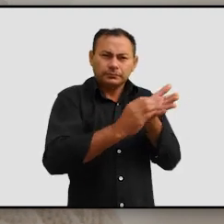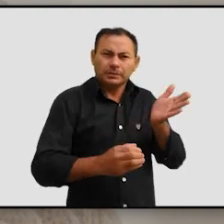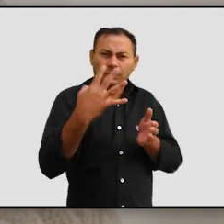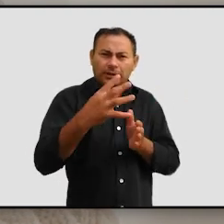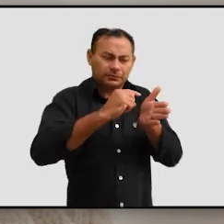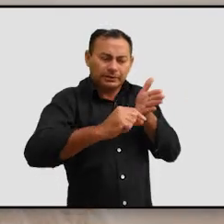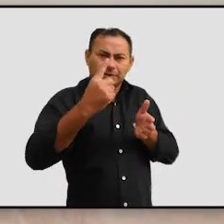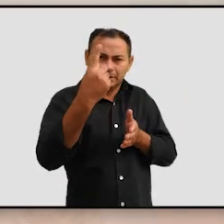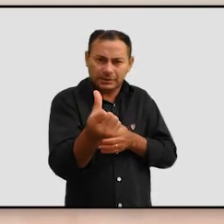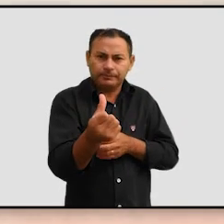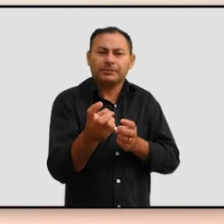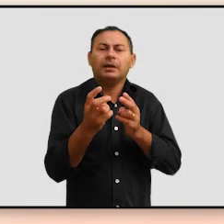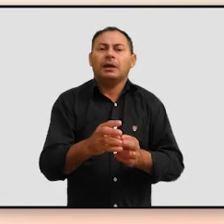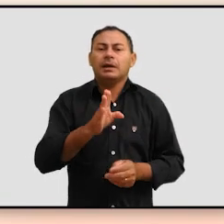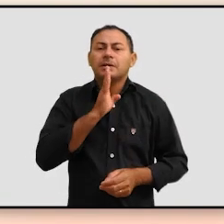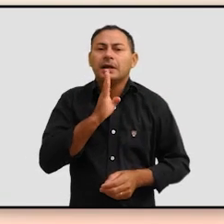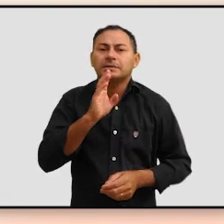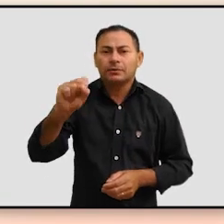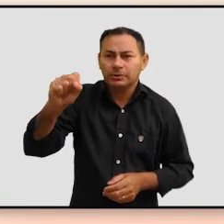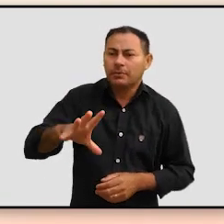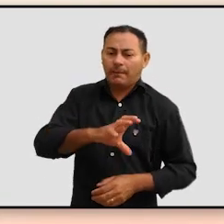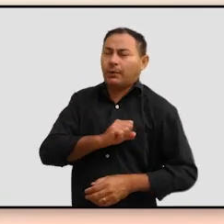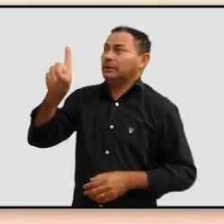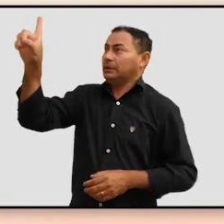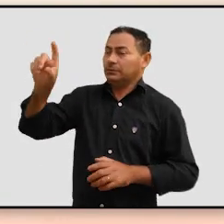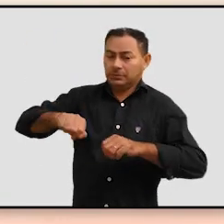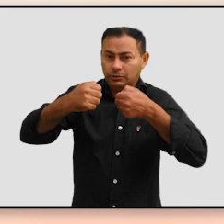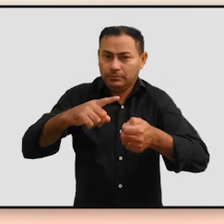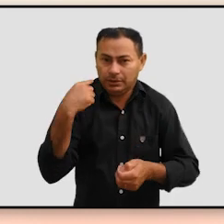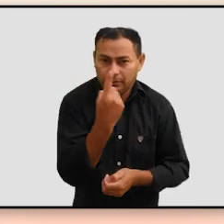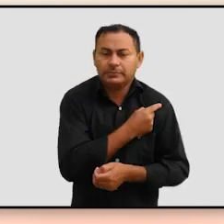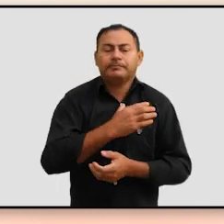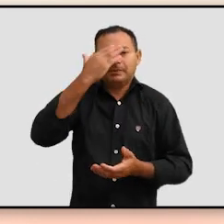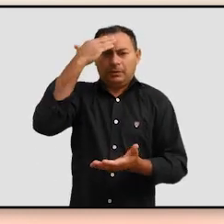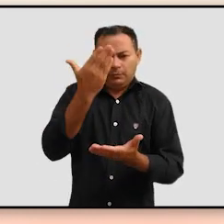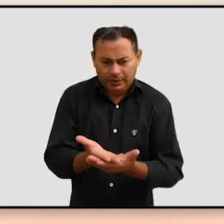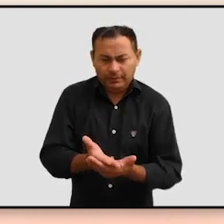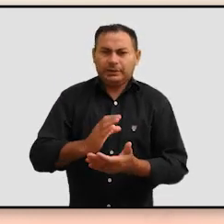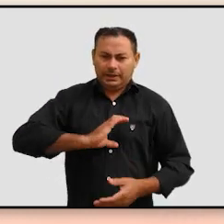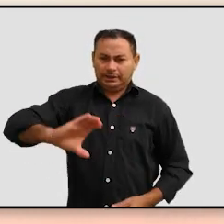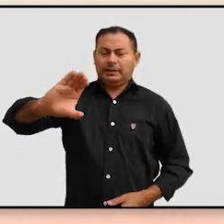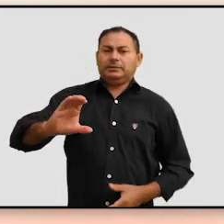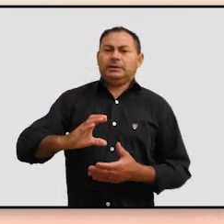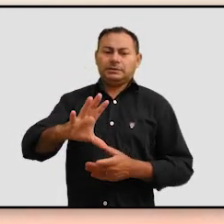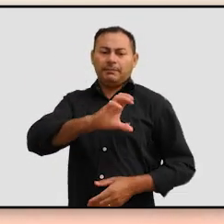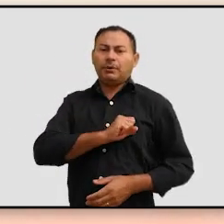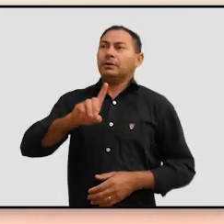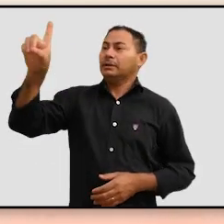João capítulo 4. Assim conhecemos o amor que Deus tem por nós e confiamos nesse